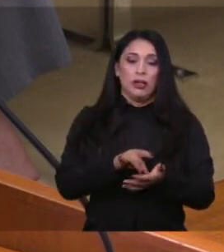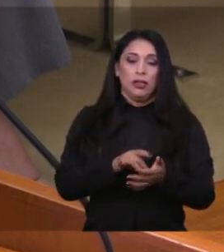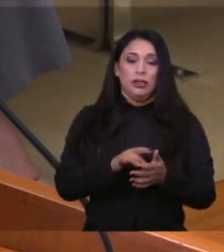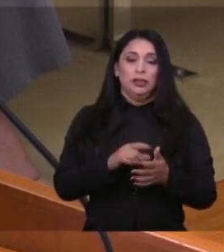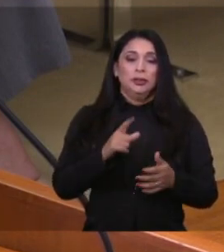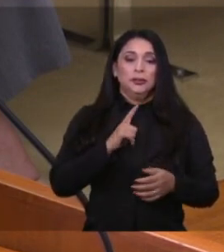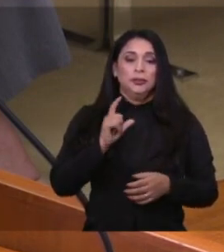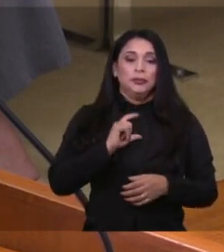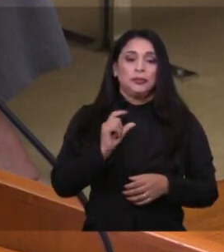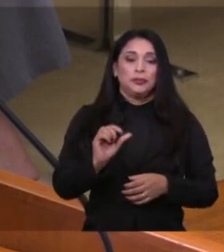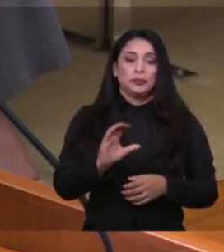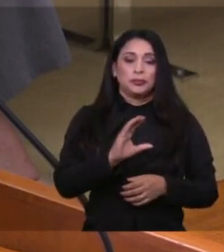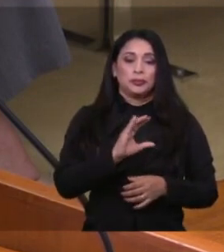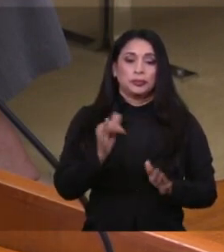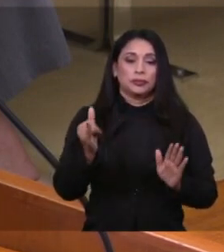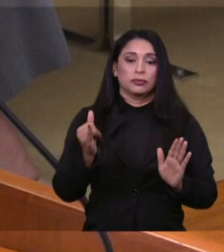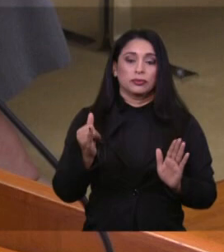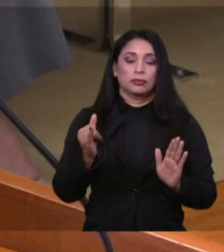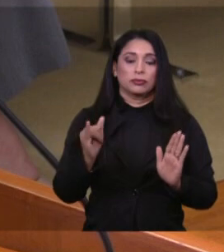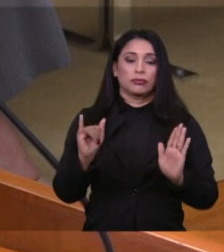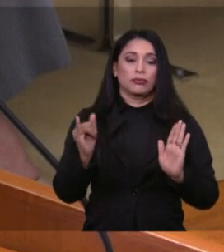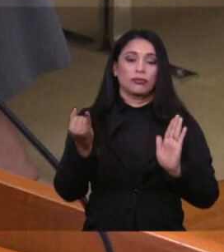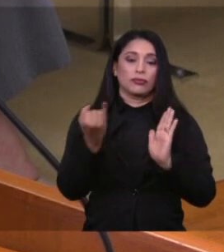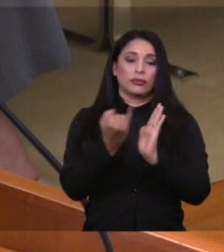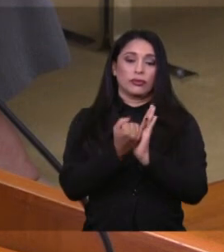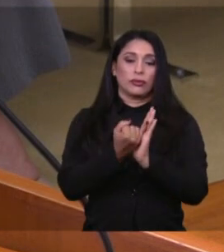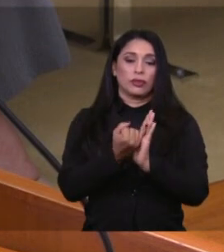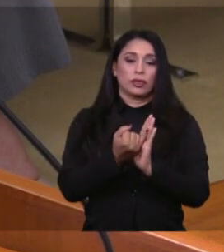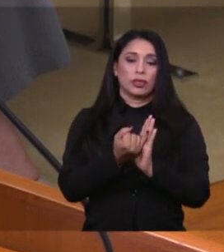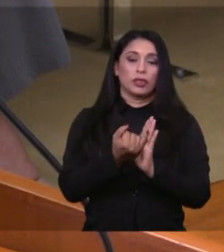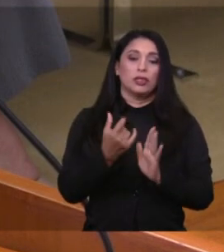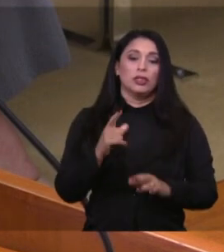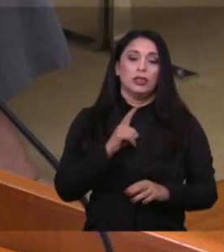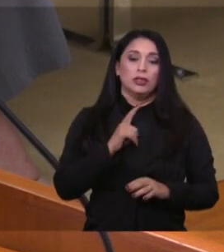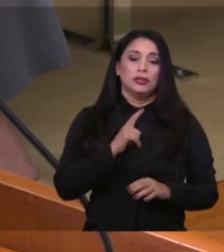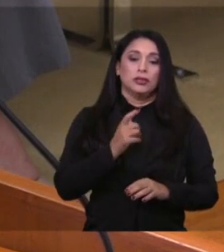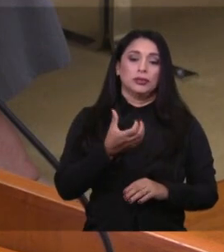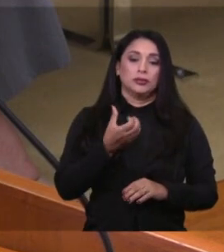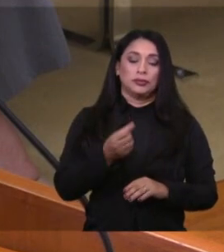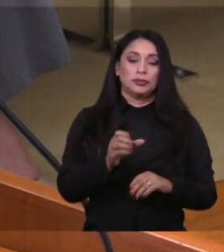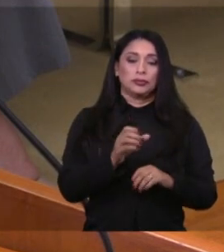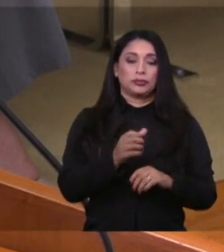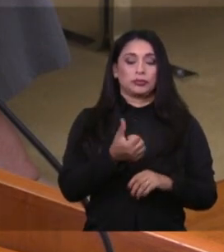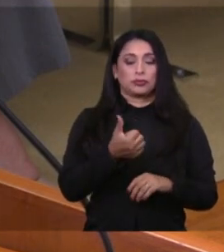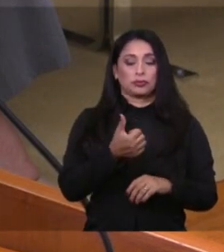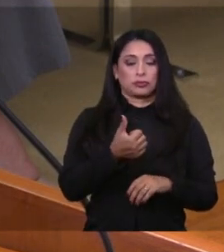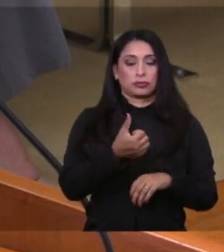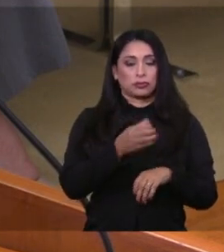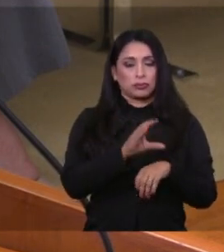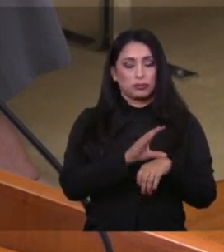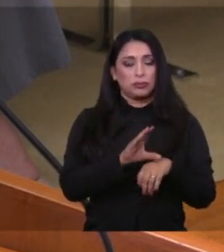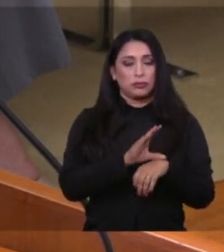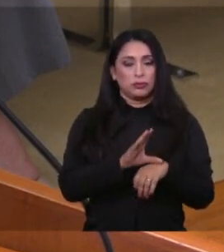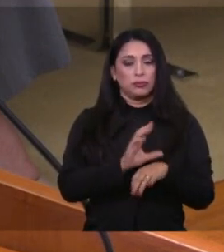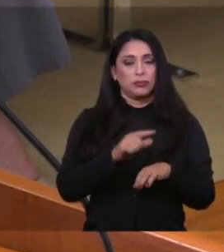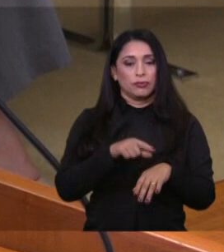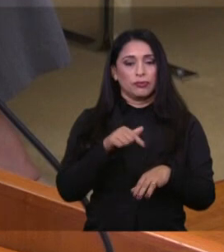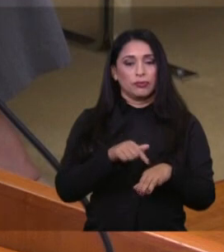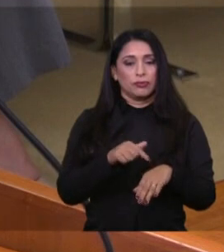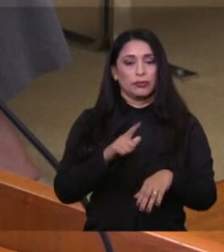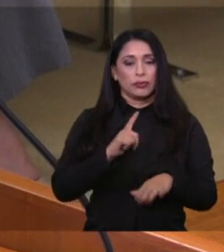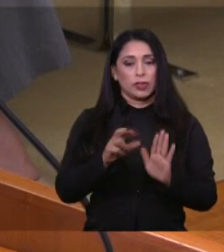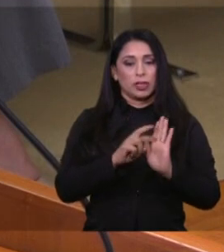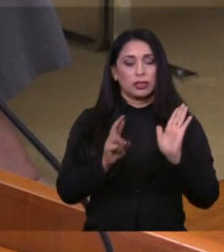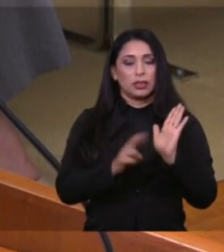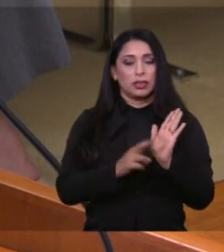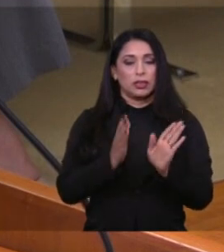C do inciso 3 do artigo 150 da Constituição Federal. Excelências, em relação às regras